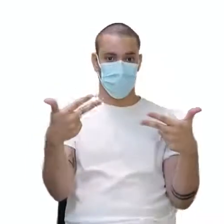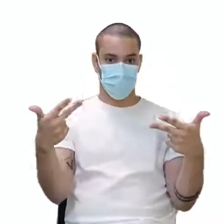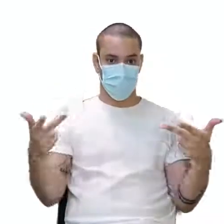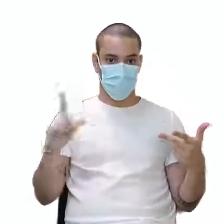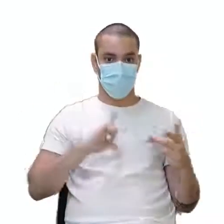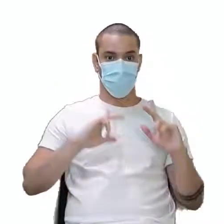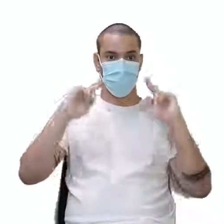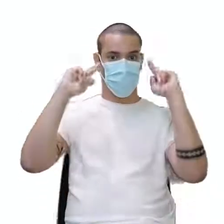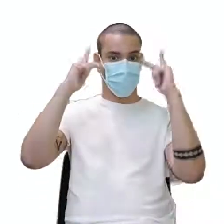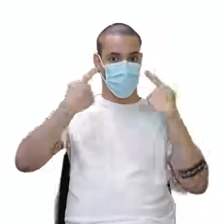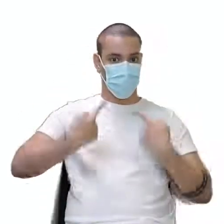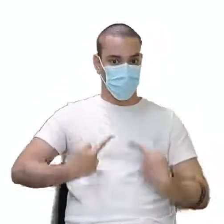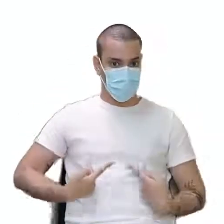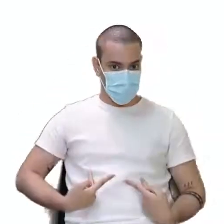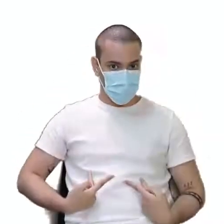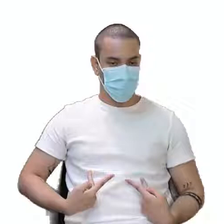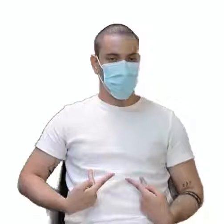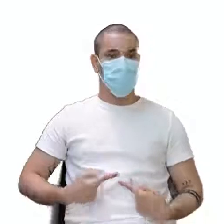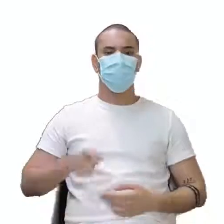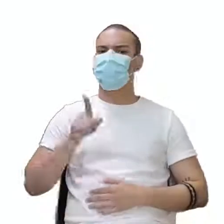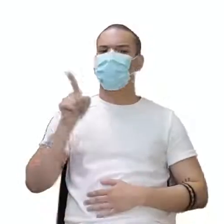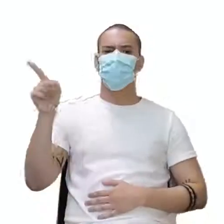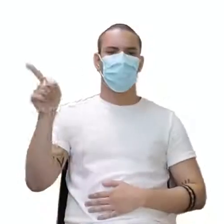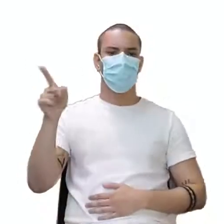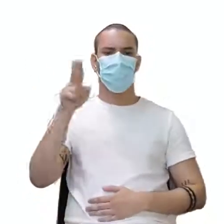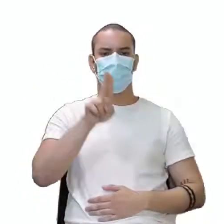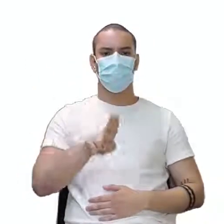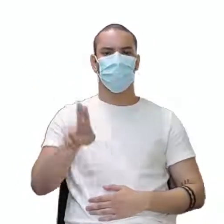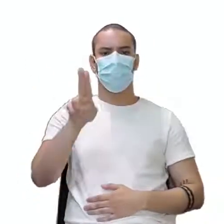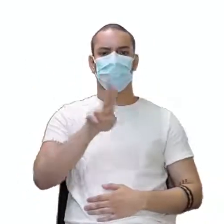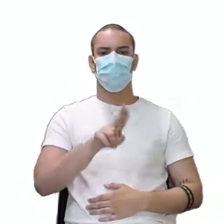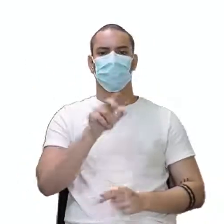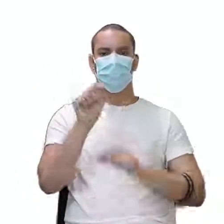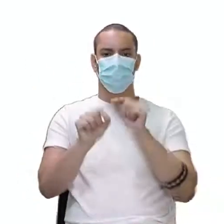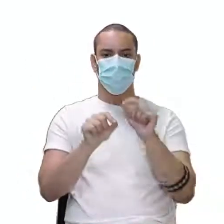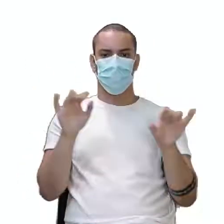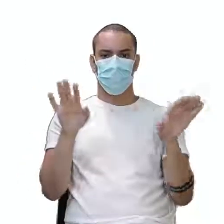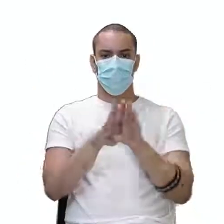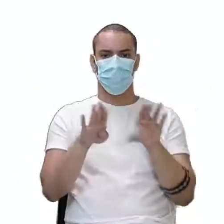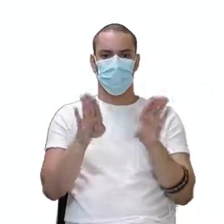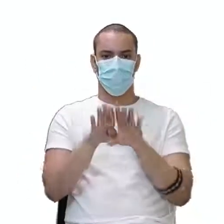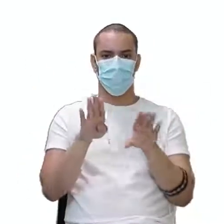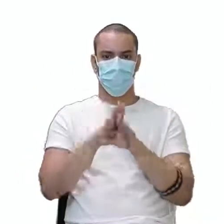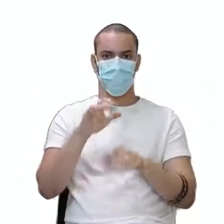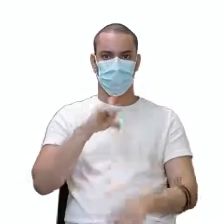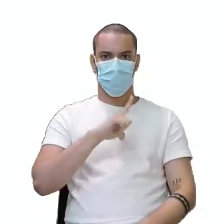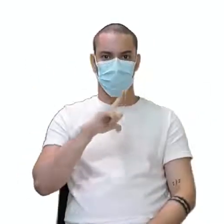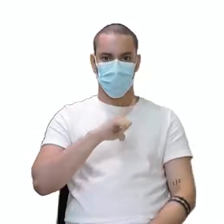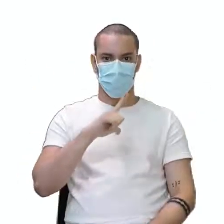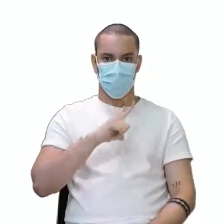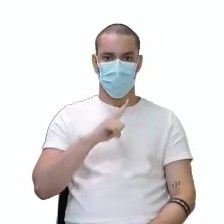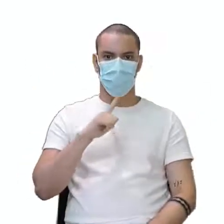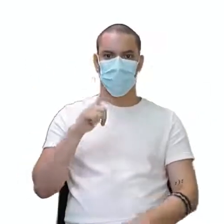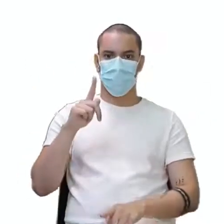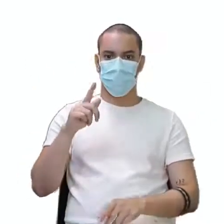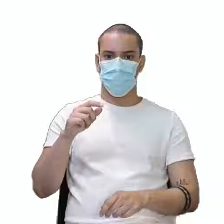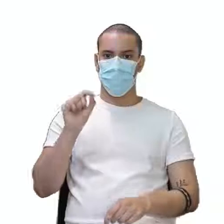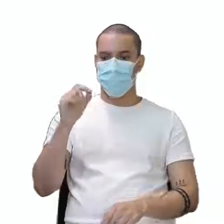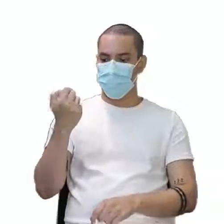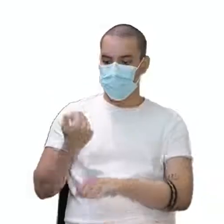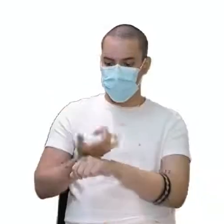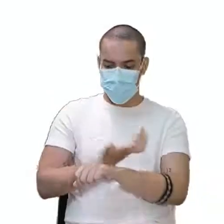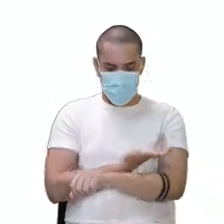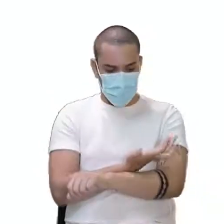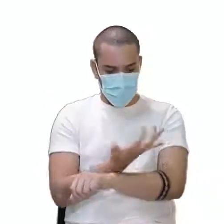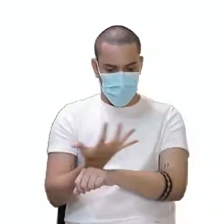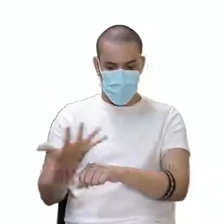seres humanos. Esses seres humanos utilizando, olha aqui também, ó, uma criação. Tem